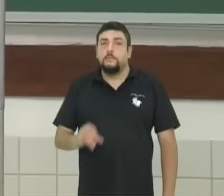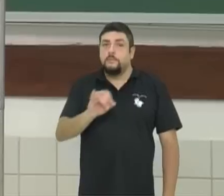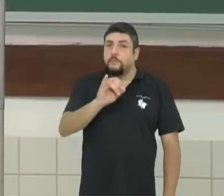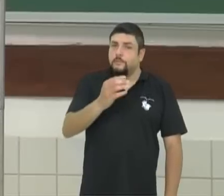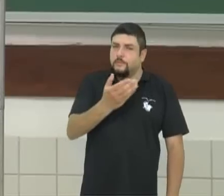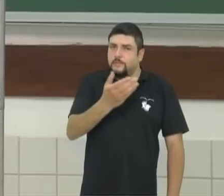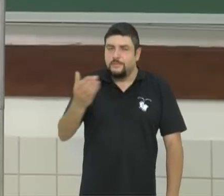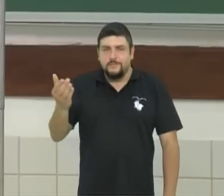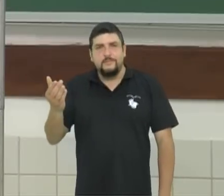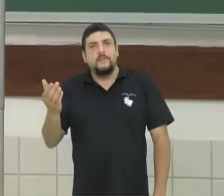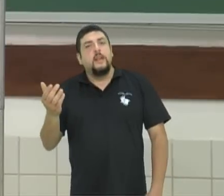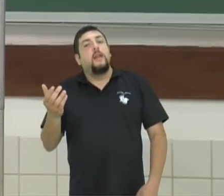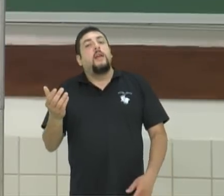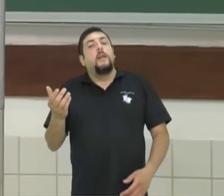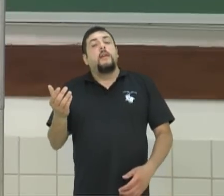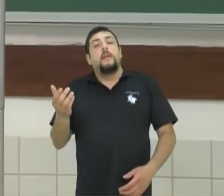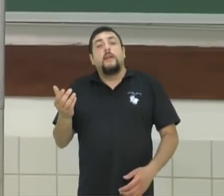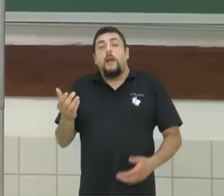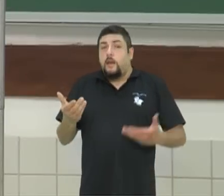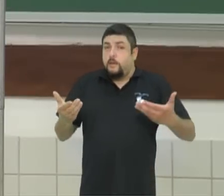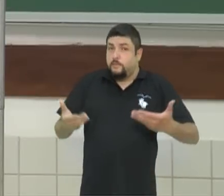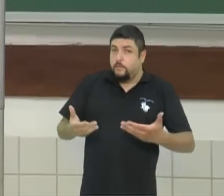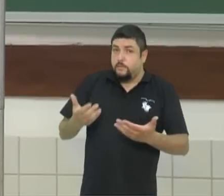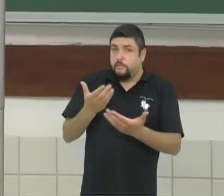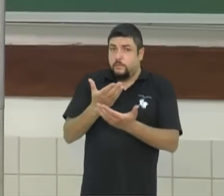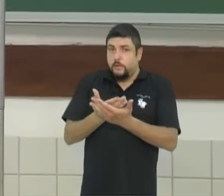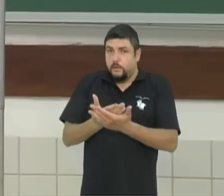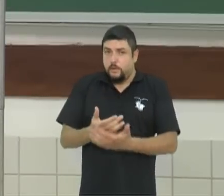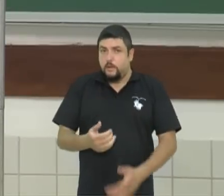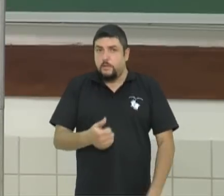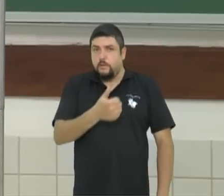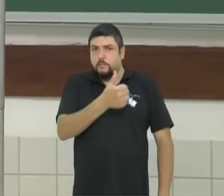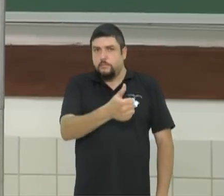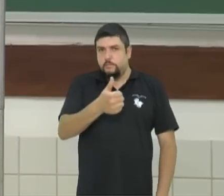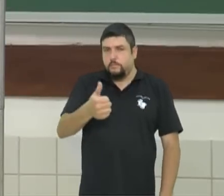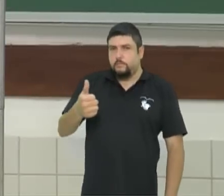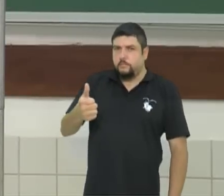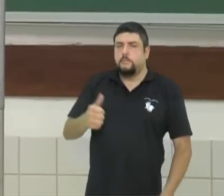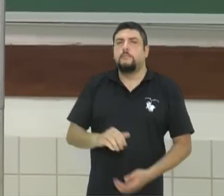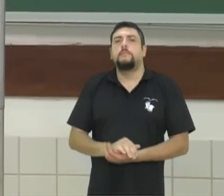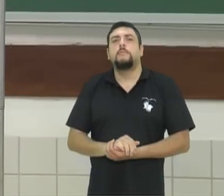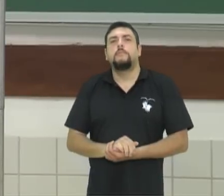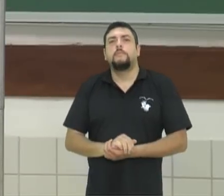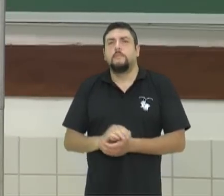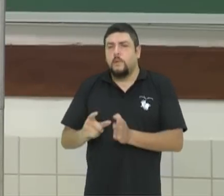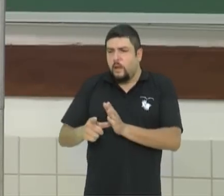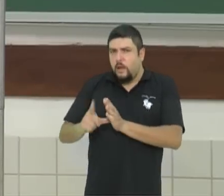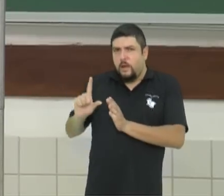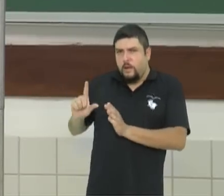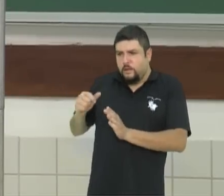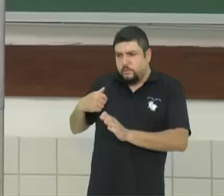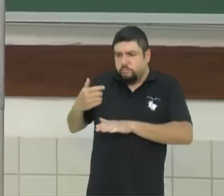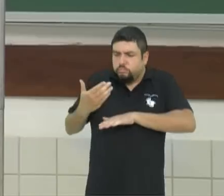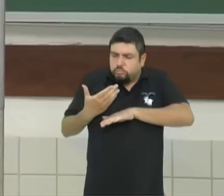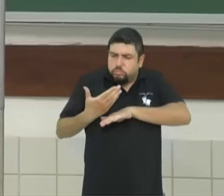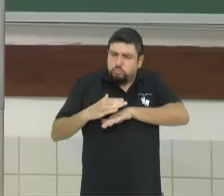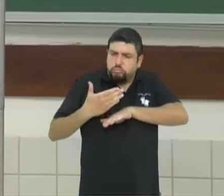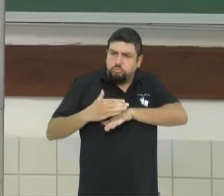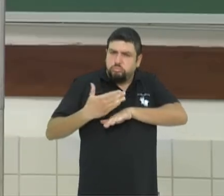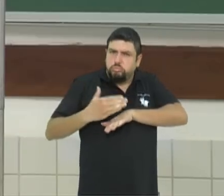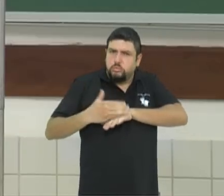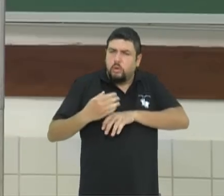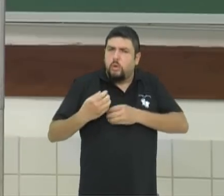Olá, alunos! Vamos para a nossa 11ª aula. Eu estava aqui até treinando, pensando como que eu vou falar